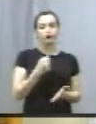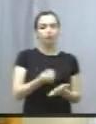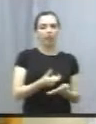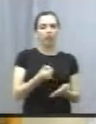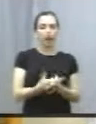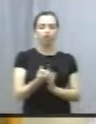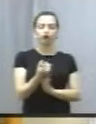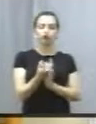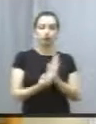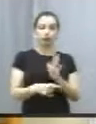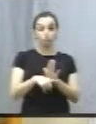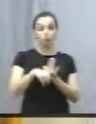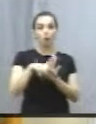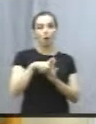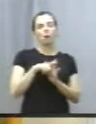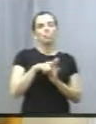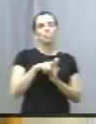E,